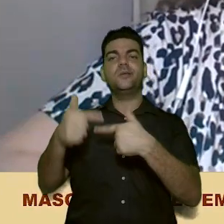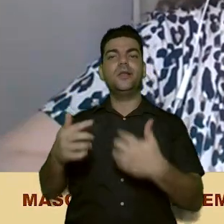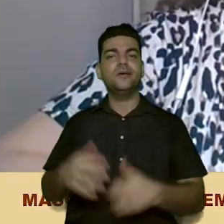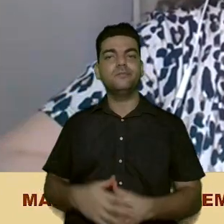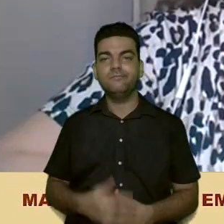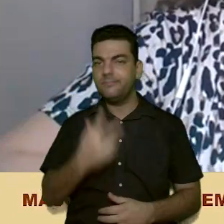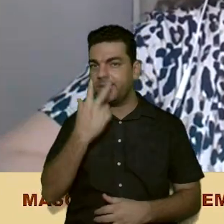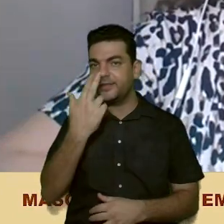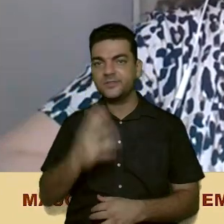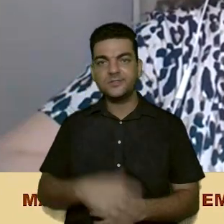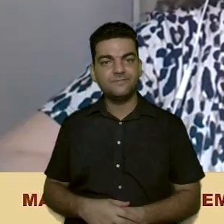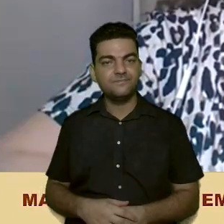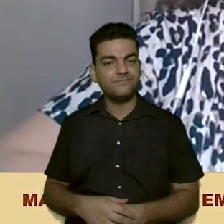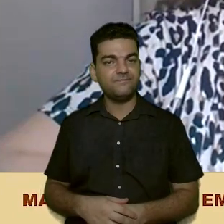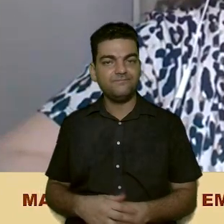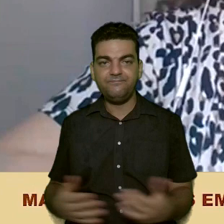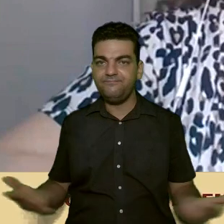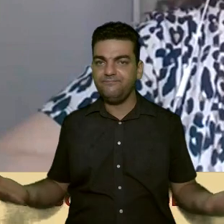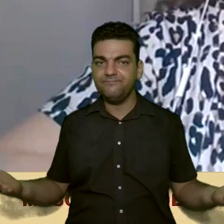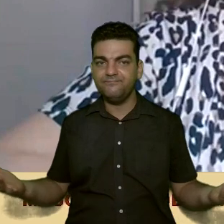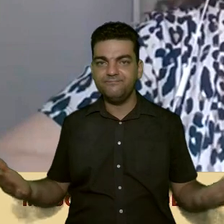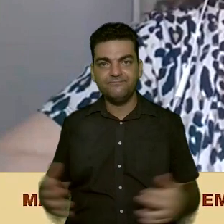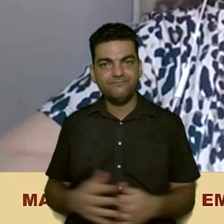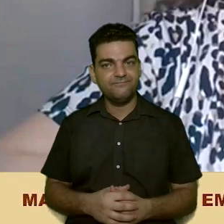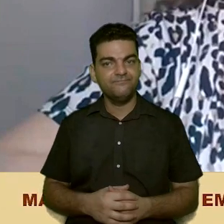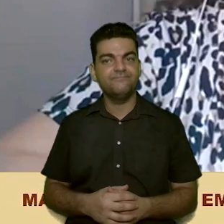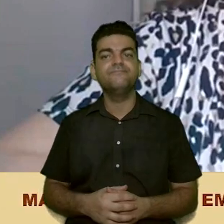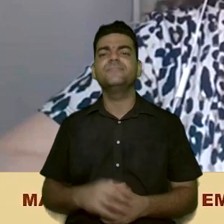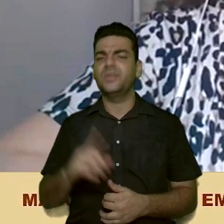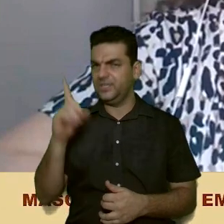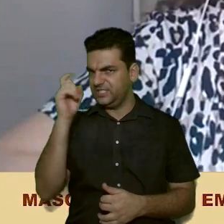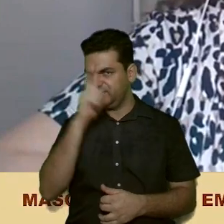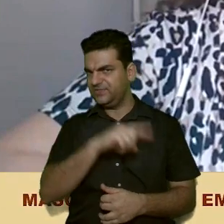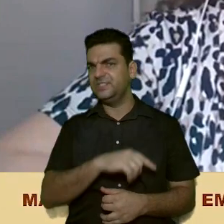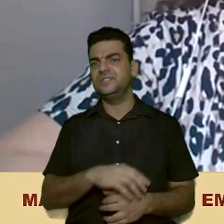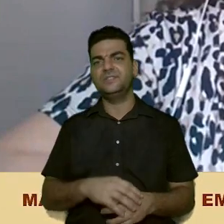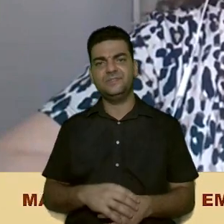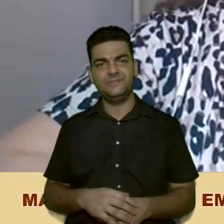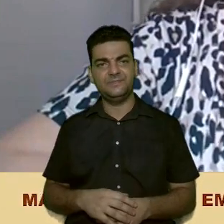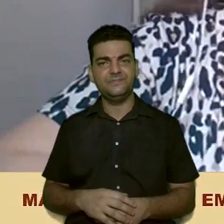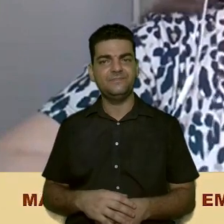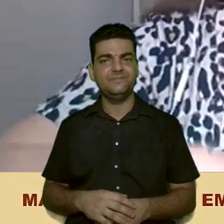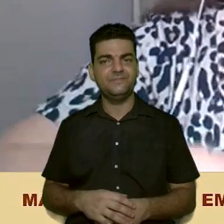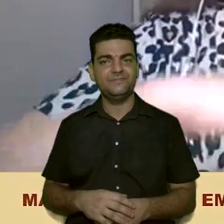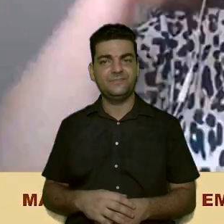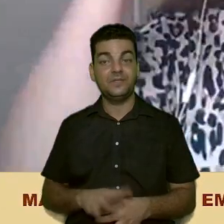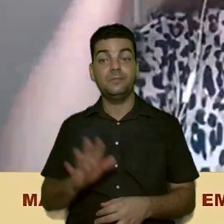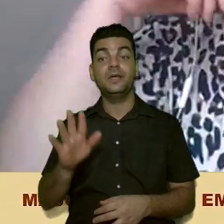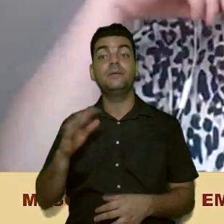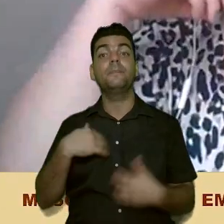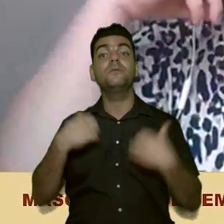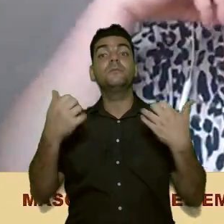falo, então, assim, é uma luta grande, mas, assim, o que eu vejo